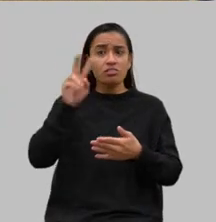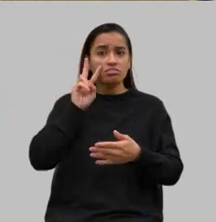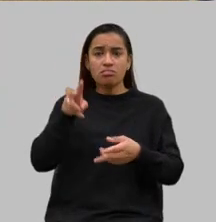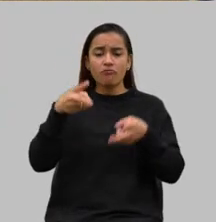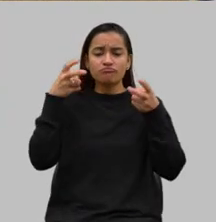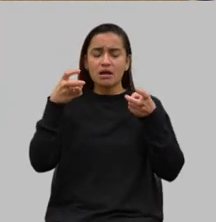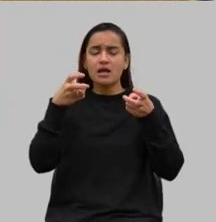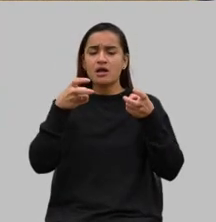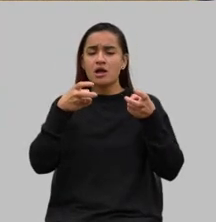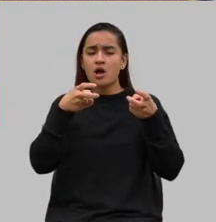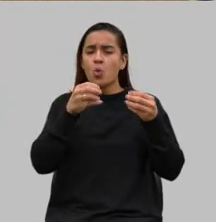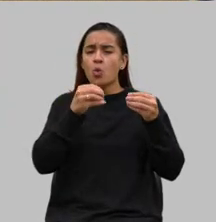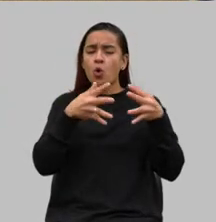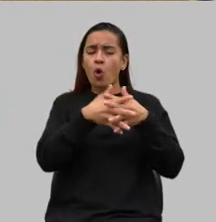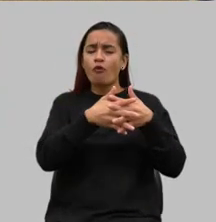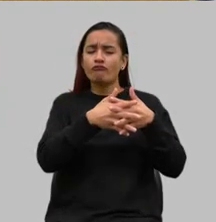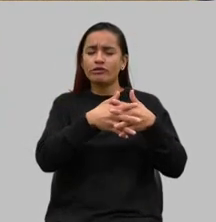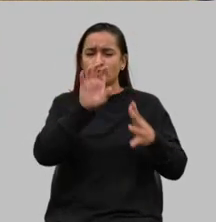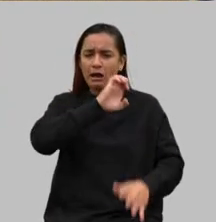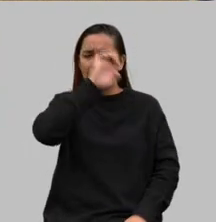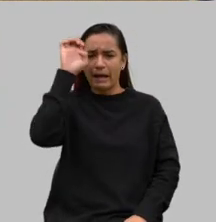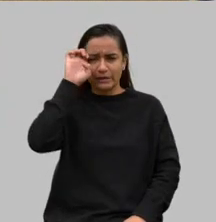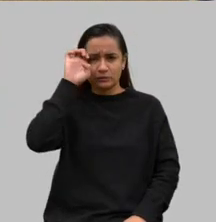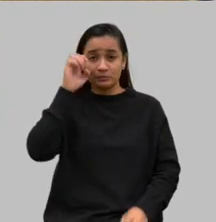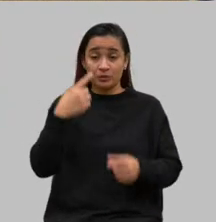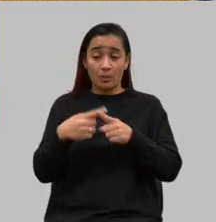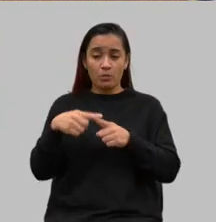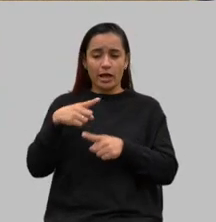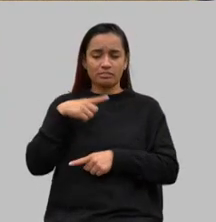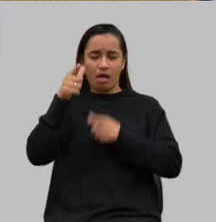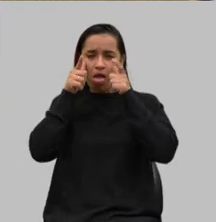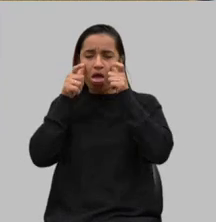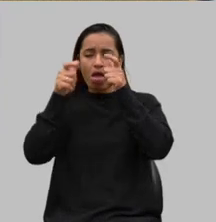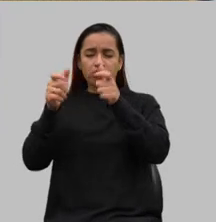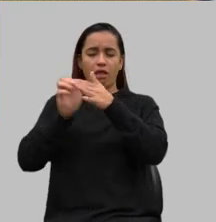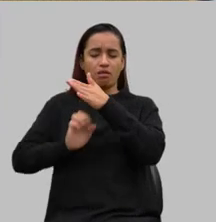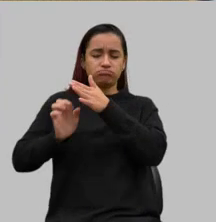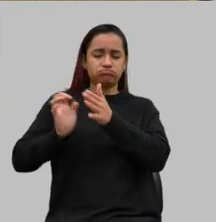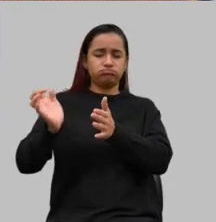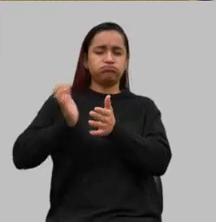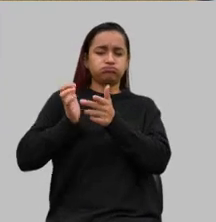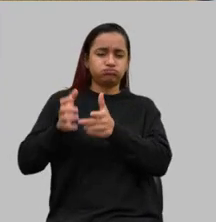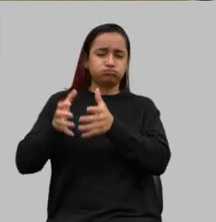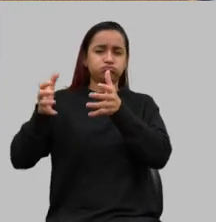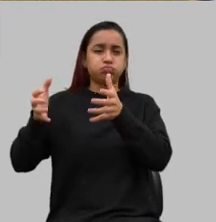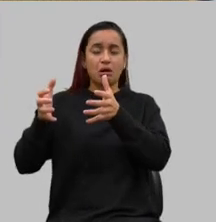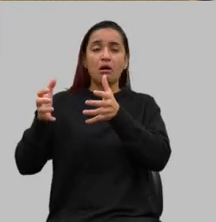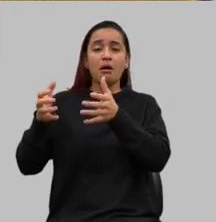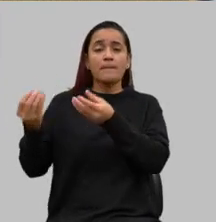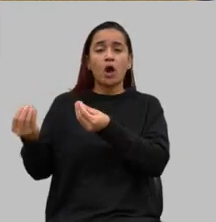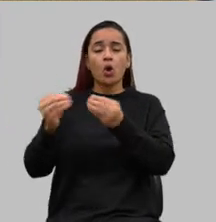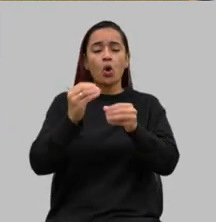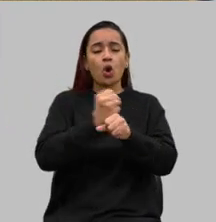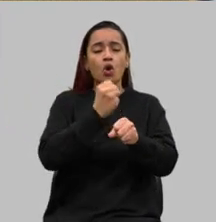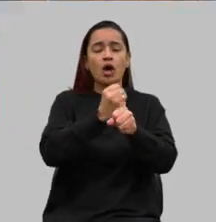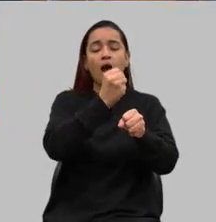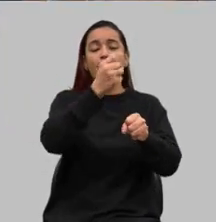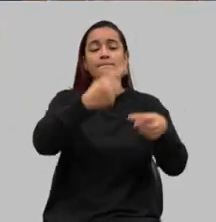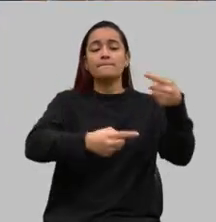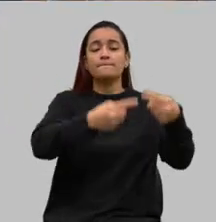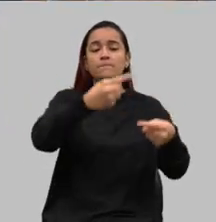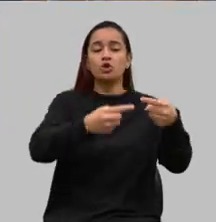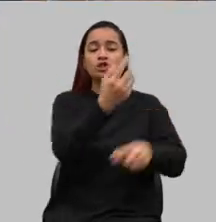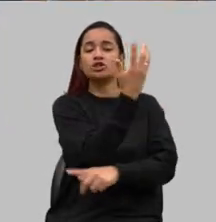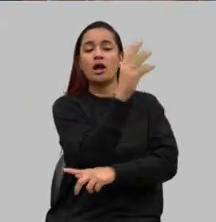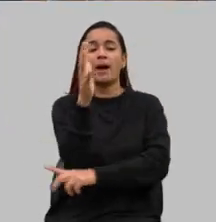colocar os interesses dos grandes empreendedores para elaborar a política Ambiental do Estado tô